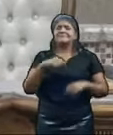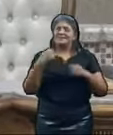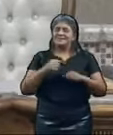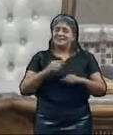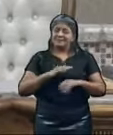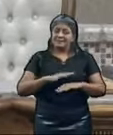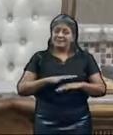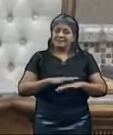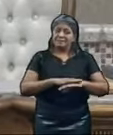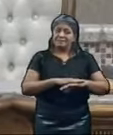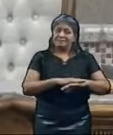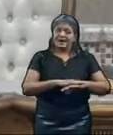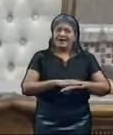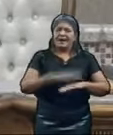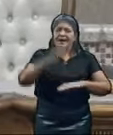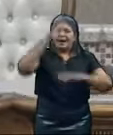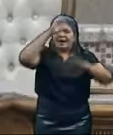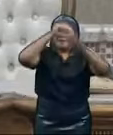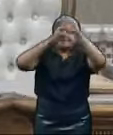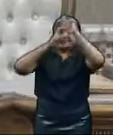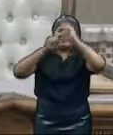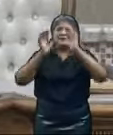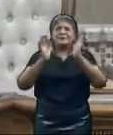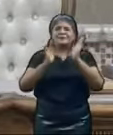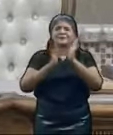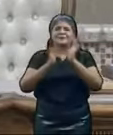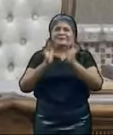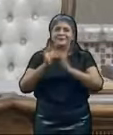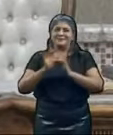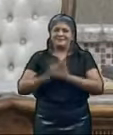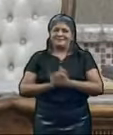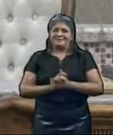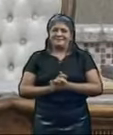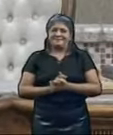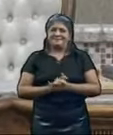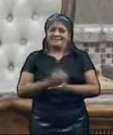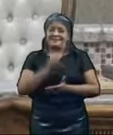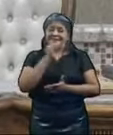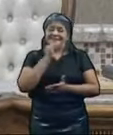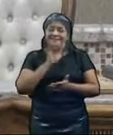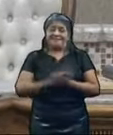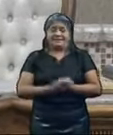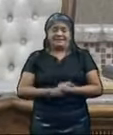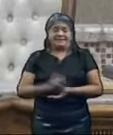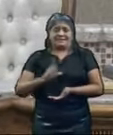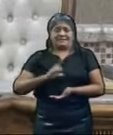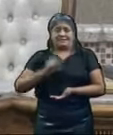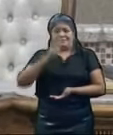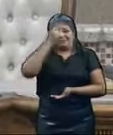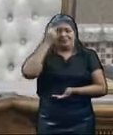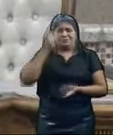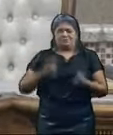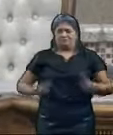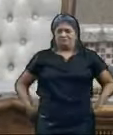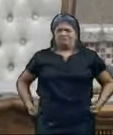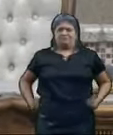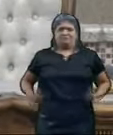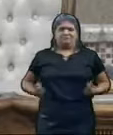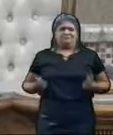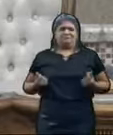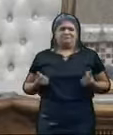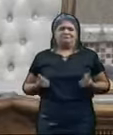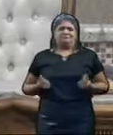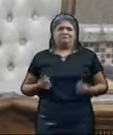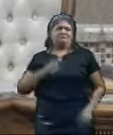e é muito utilizada como meio de crecimento para atingir os seus objetivos um filho